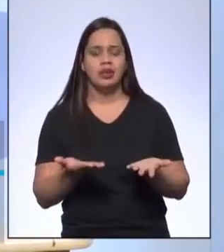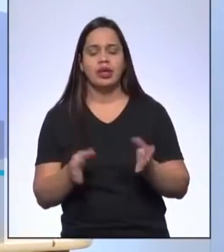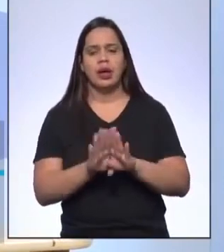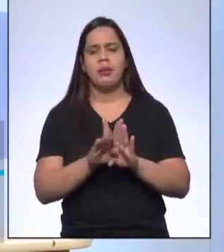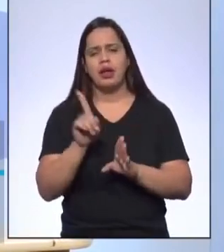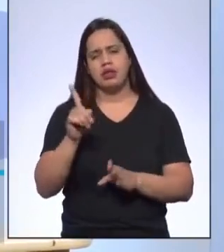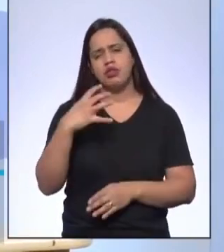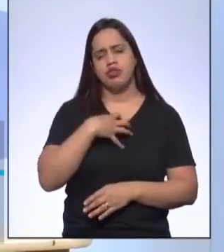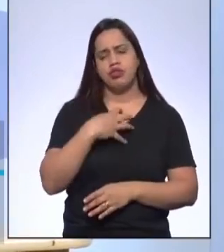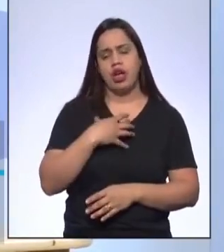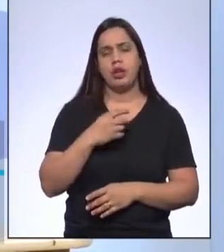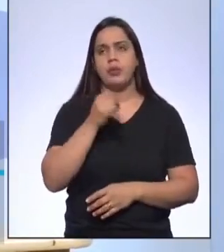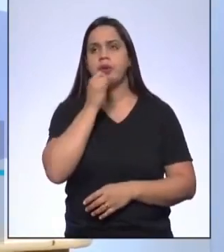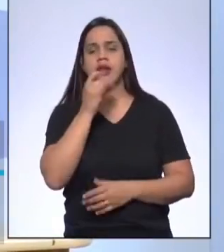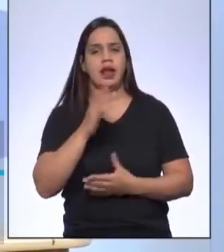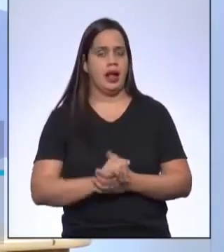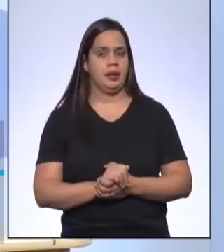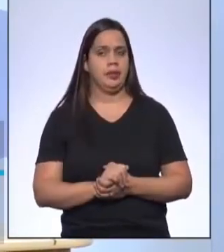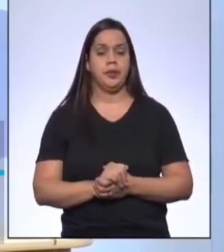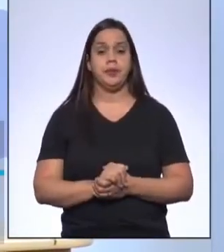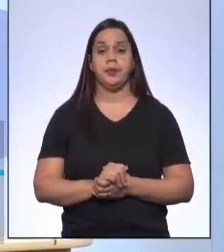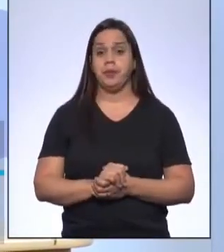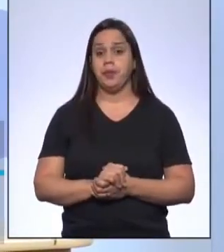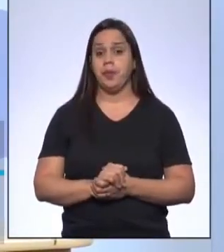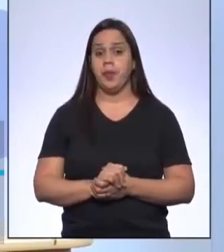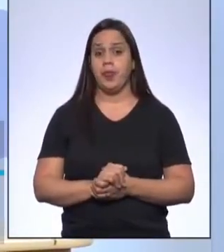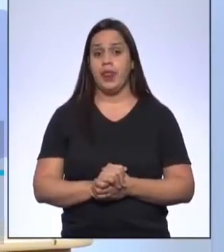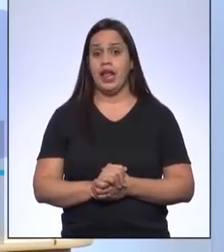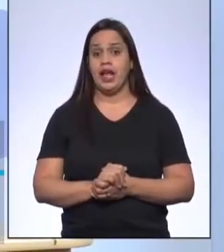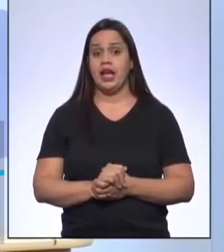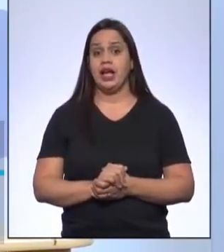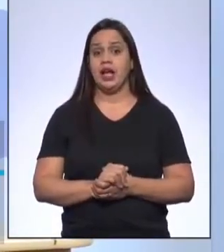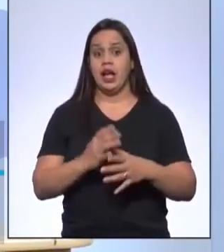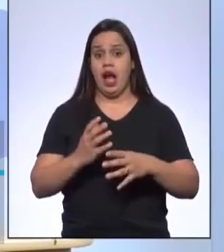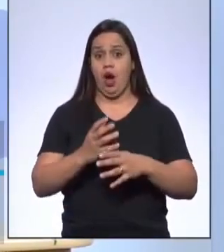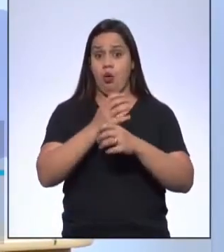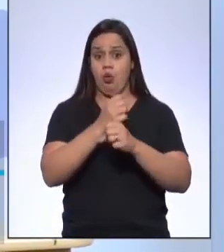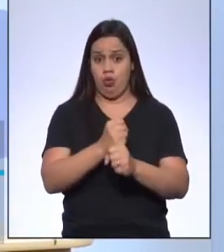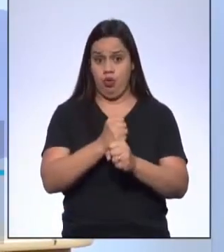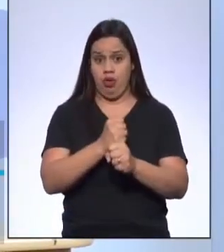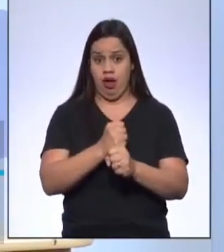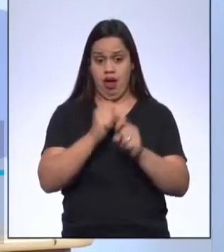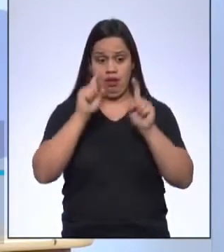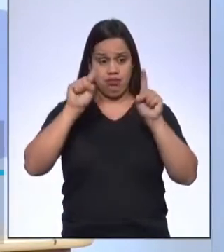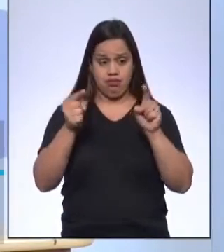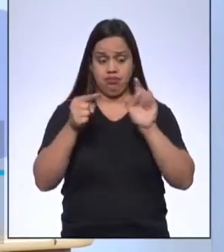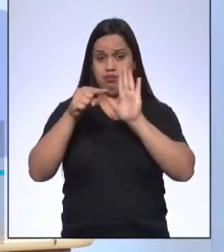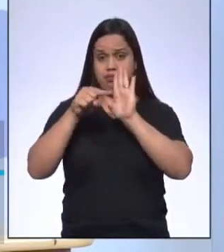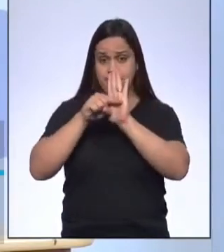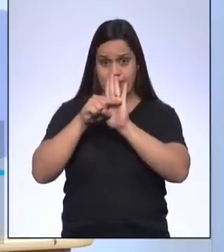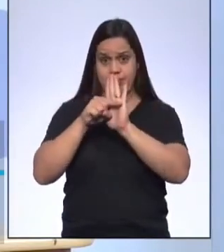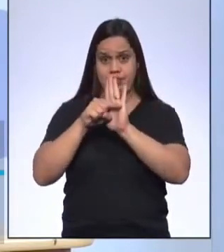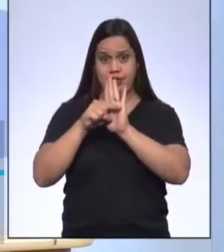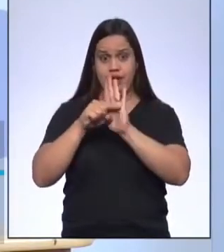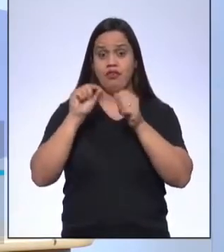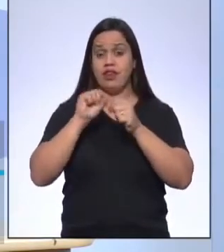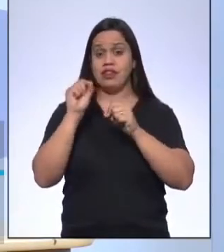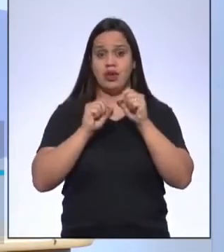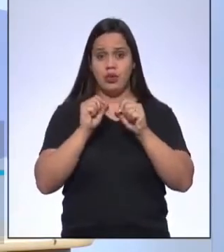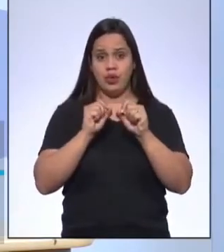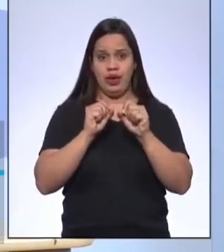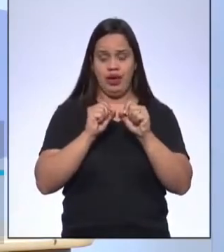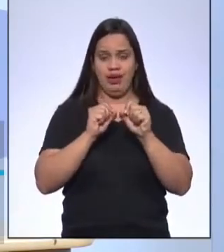cálculo, ao invés de eu calcular primeiro a diferença que está dentro dos parênteses, eu pegar e multiplicar o